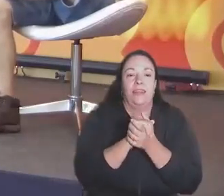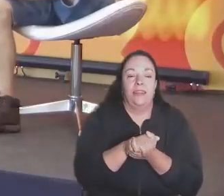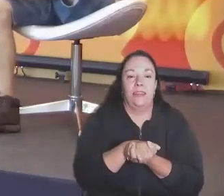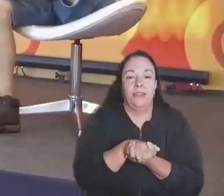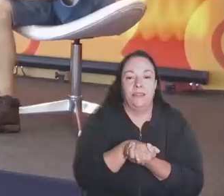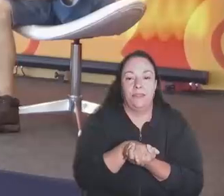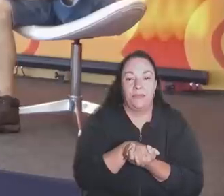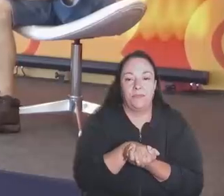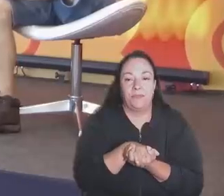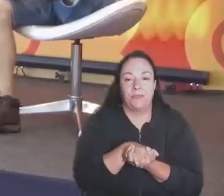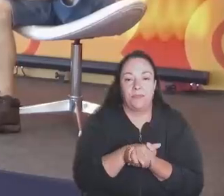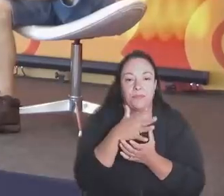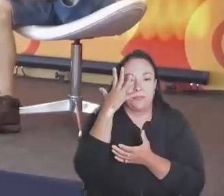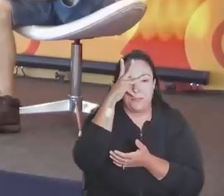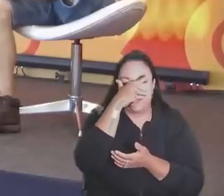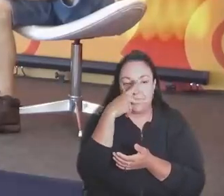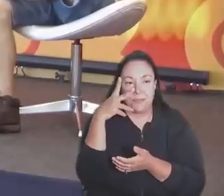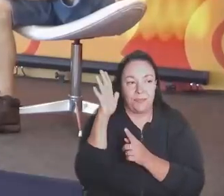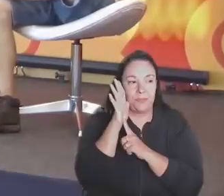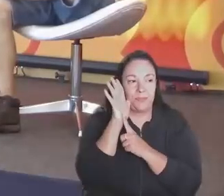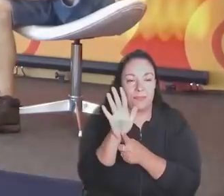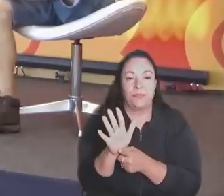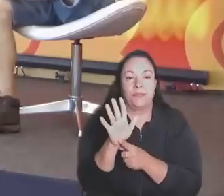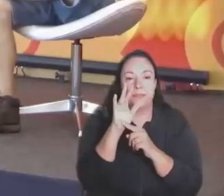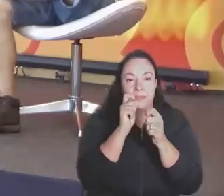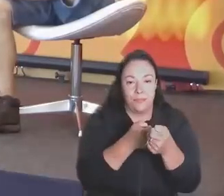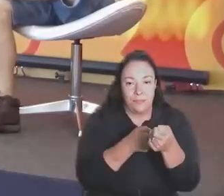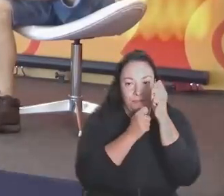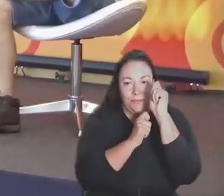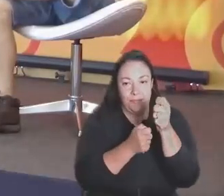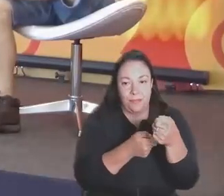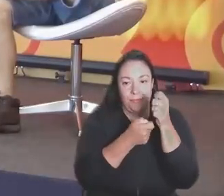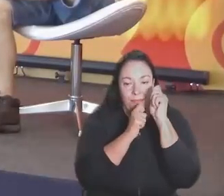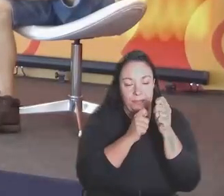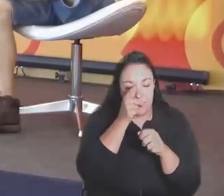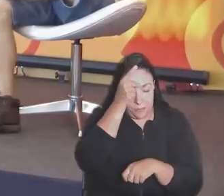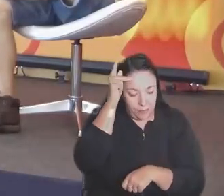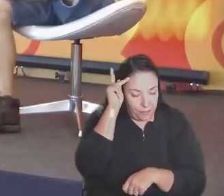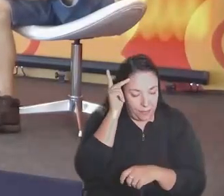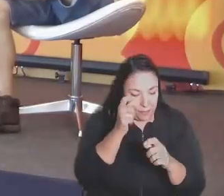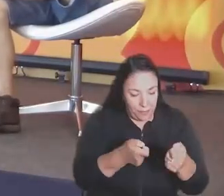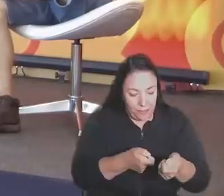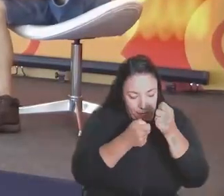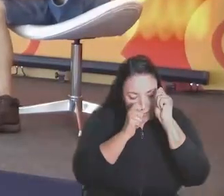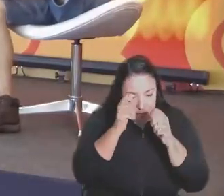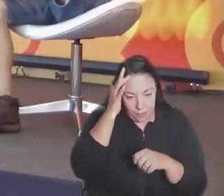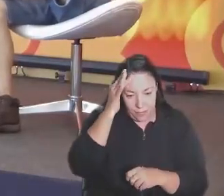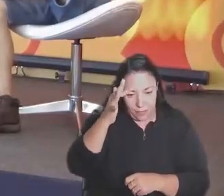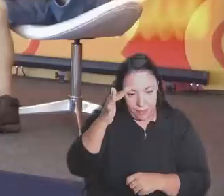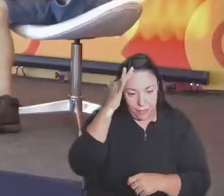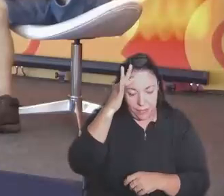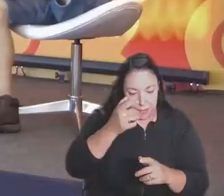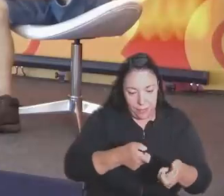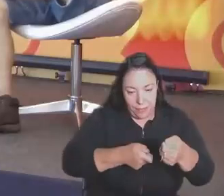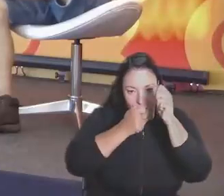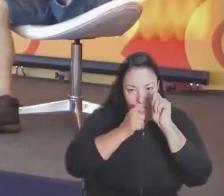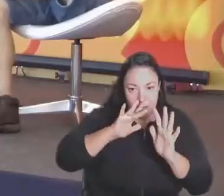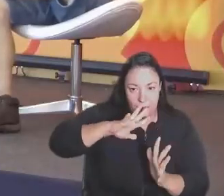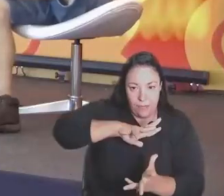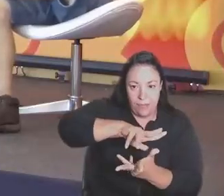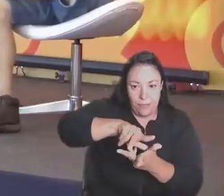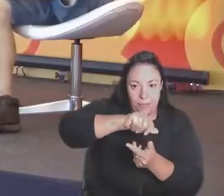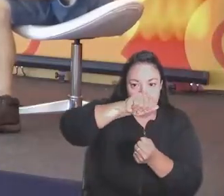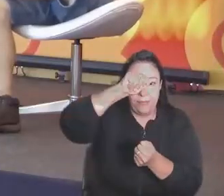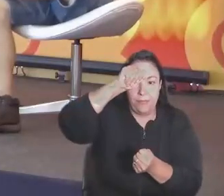Bonita essa imagem, né, professor? Pescador de pessoas, pescador de sonhos, pescador de almas. Nós temos